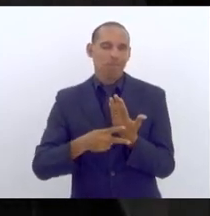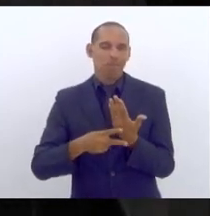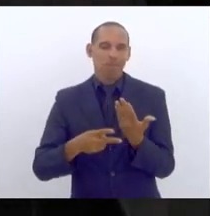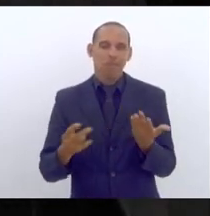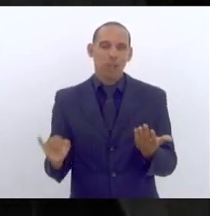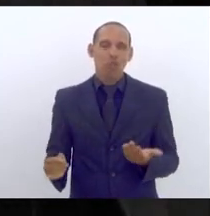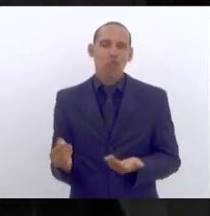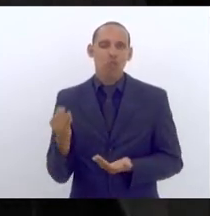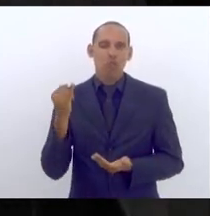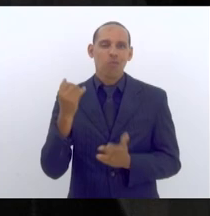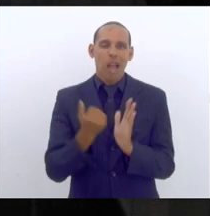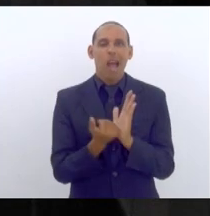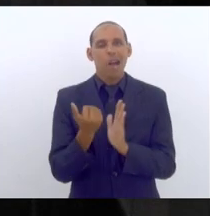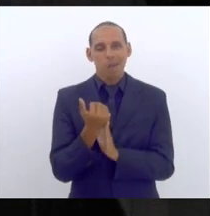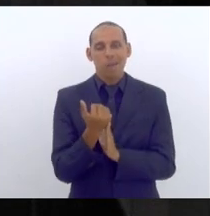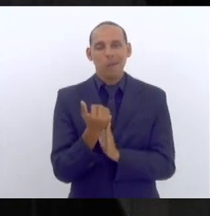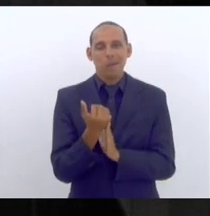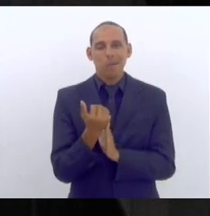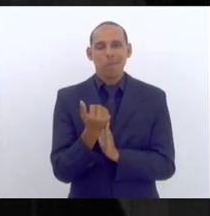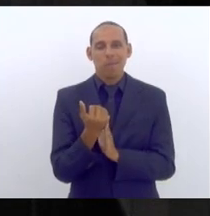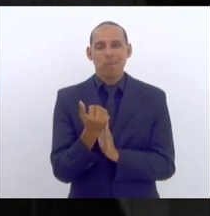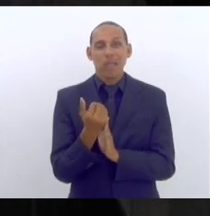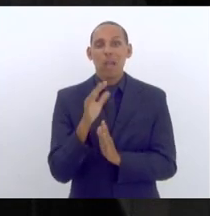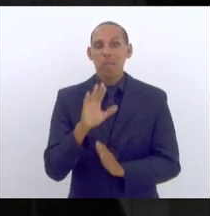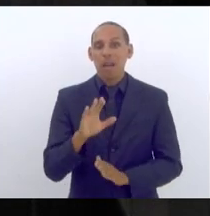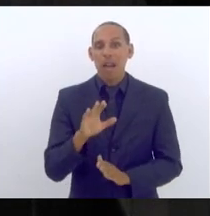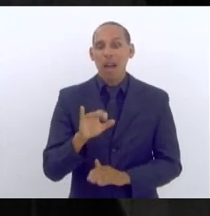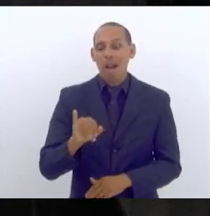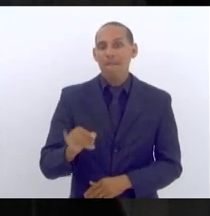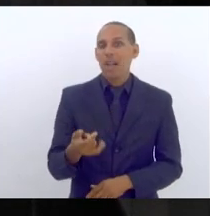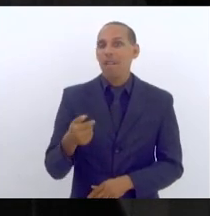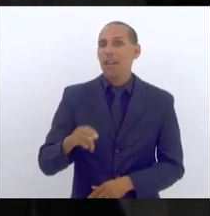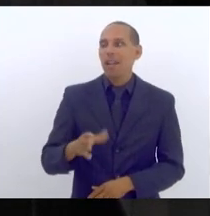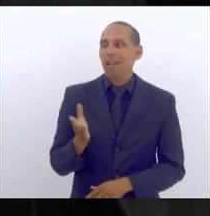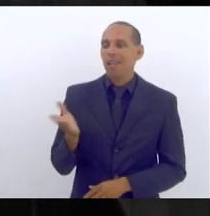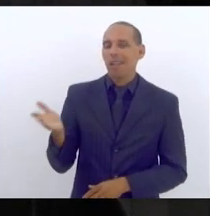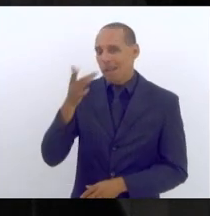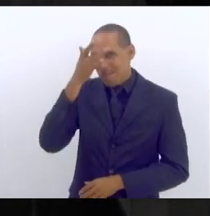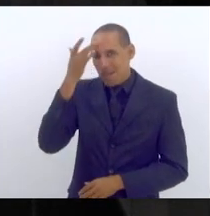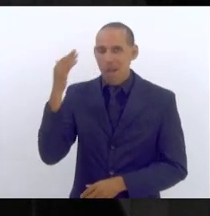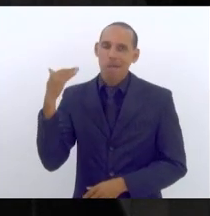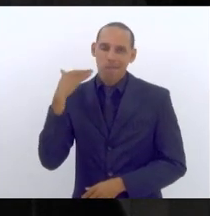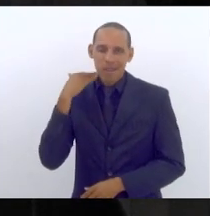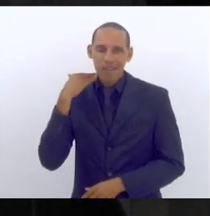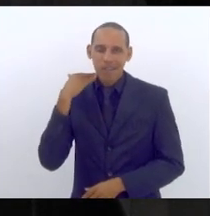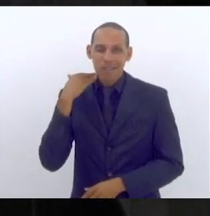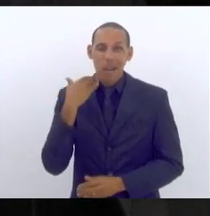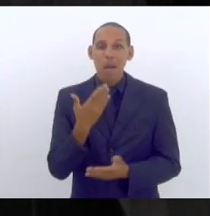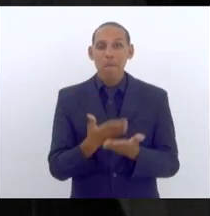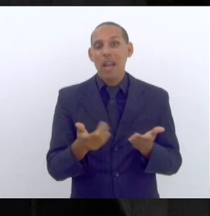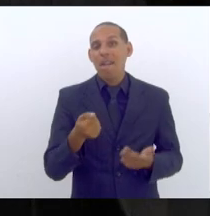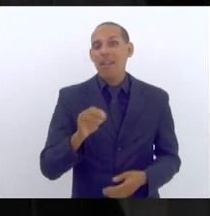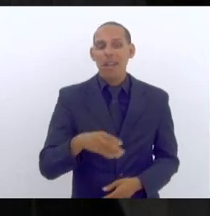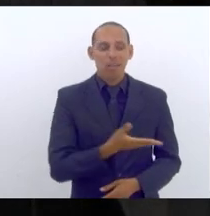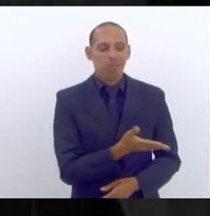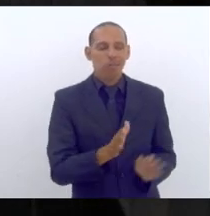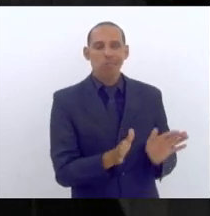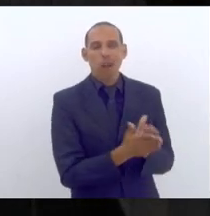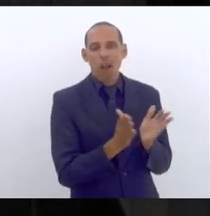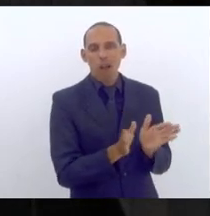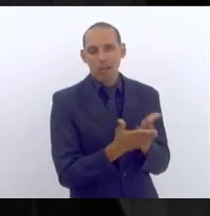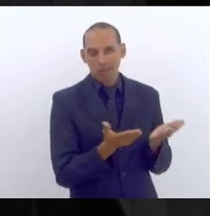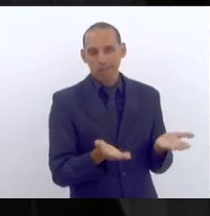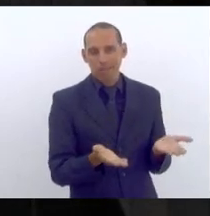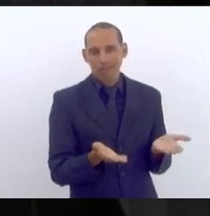o juro Real quem ganha com isso os banqueiros quem perde os mais pobres